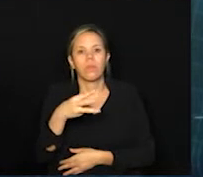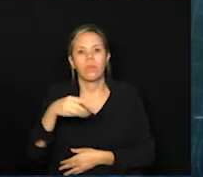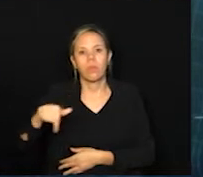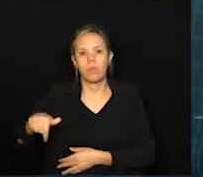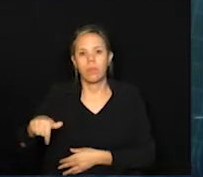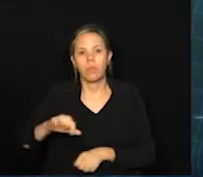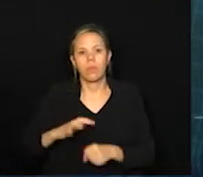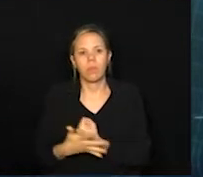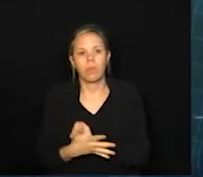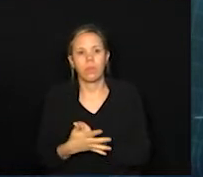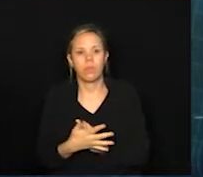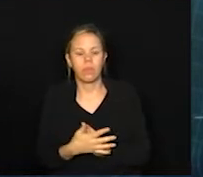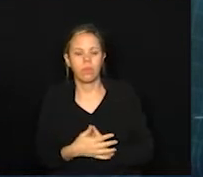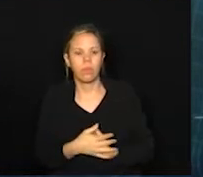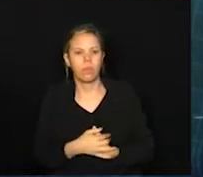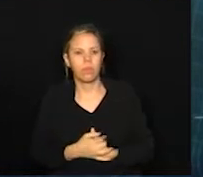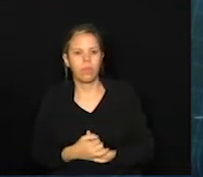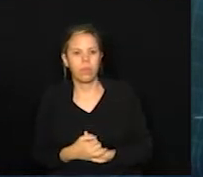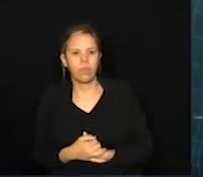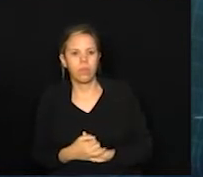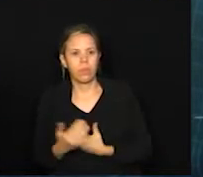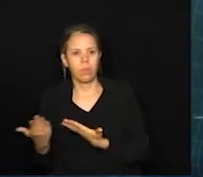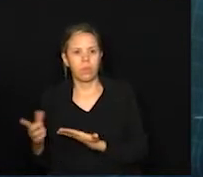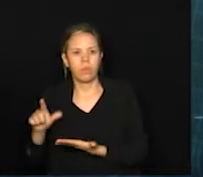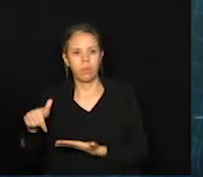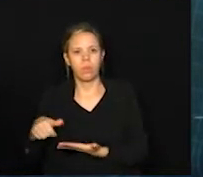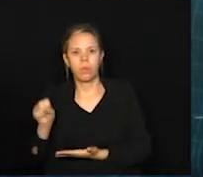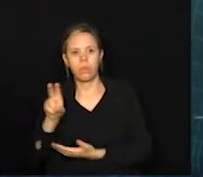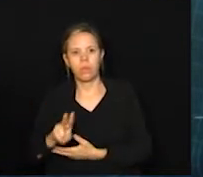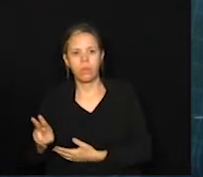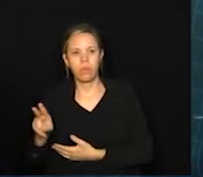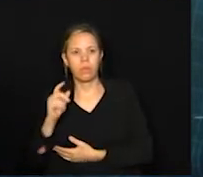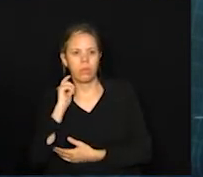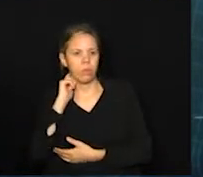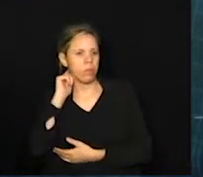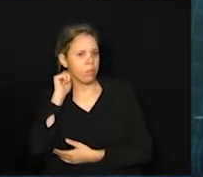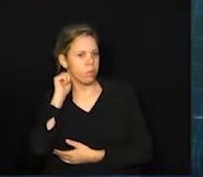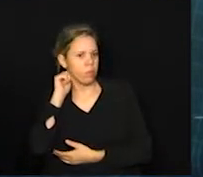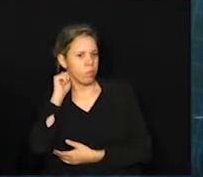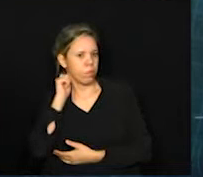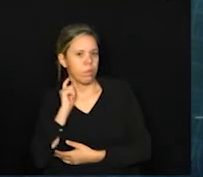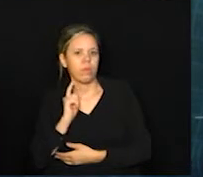96.737 casos da Covid-19. Na sequência, Sumaré com